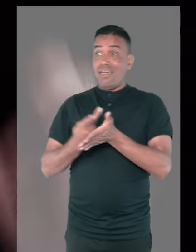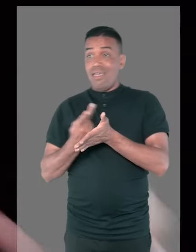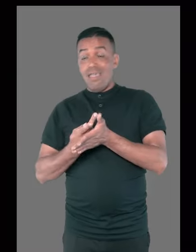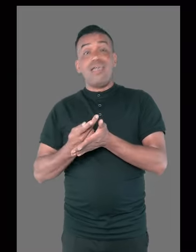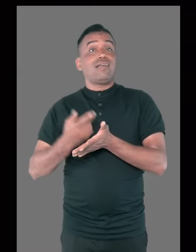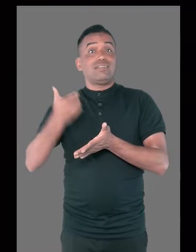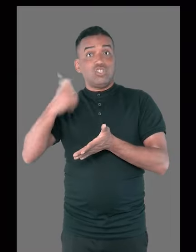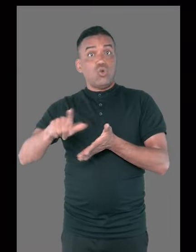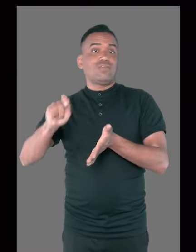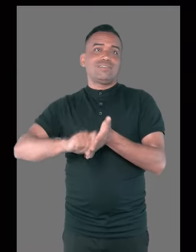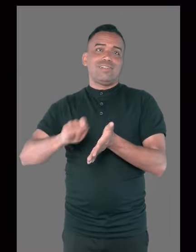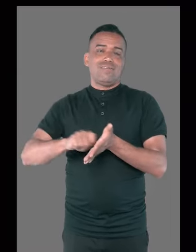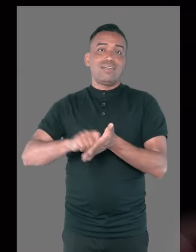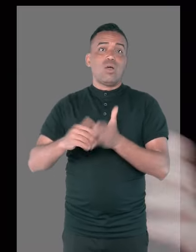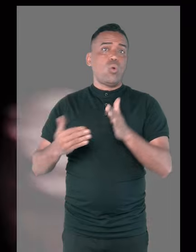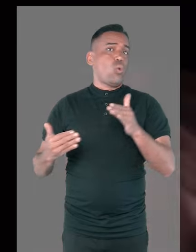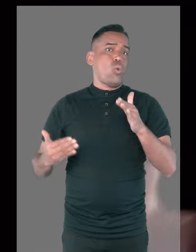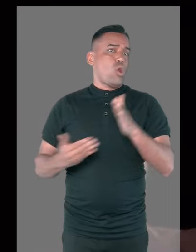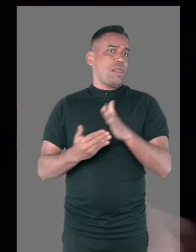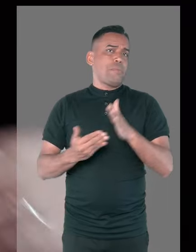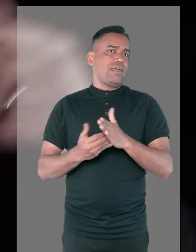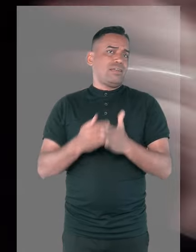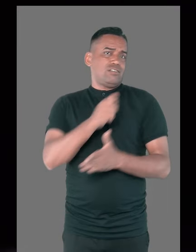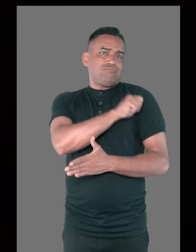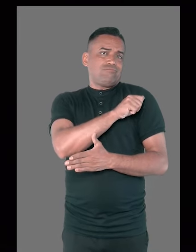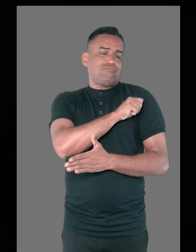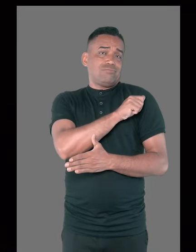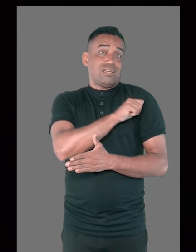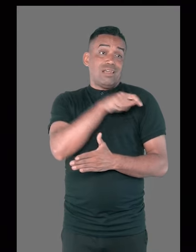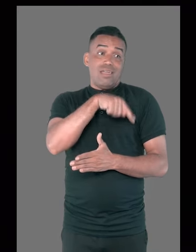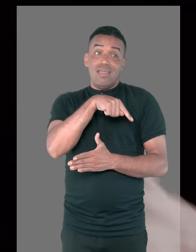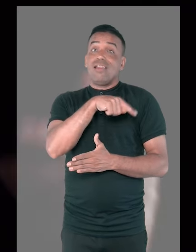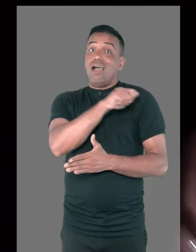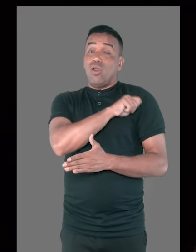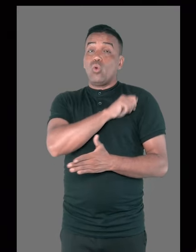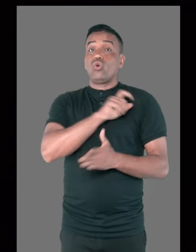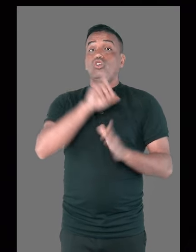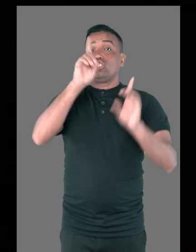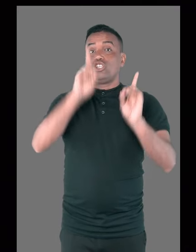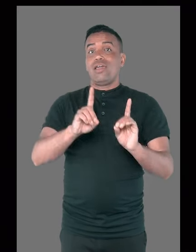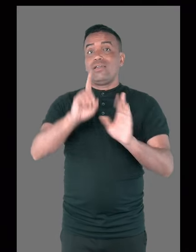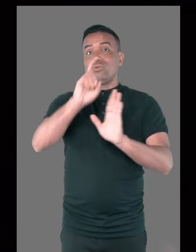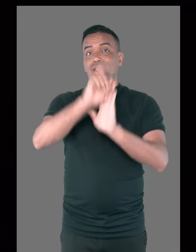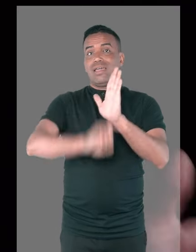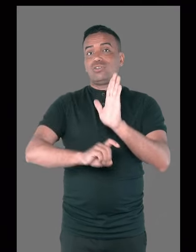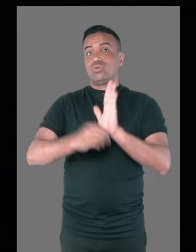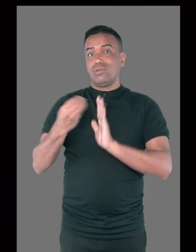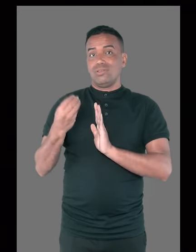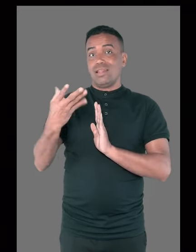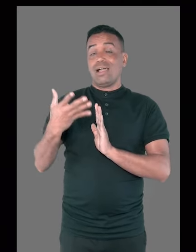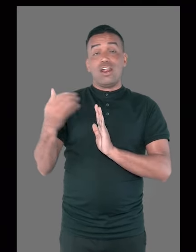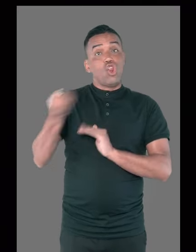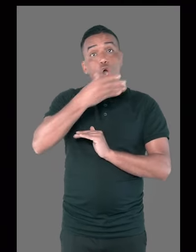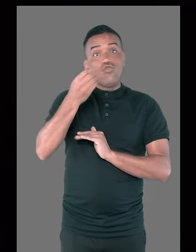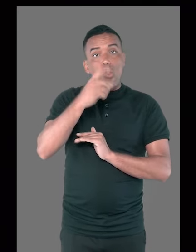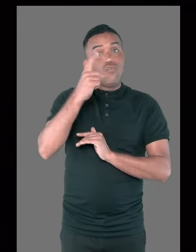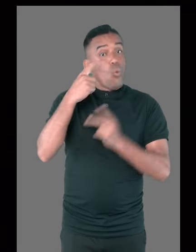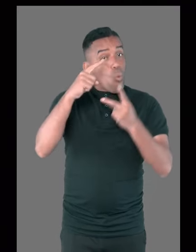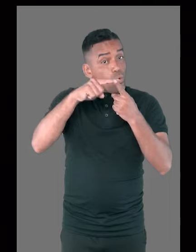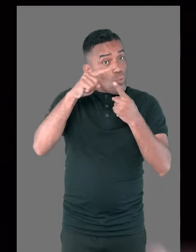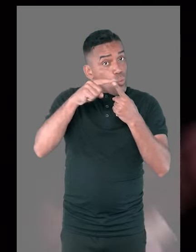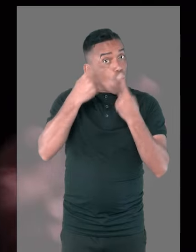número limitado de alunos, onde cada aluno tem o direito de entregar um texto 3 vezes. Ele não pode entregar novos textos, ele